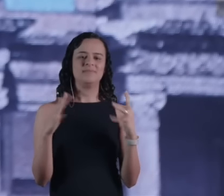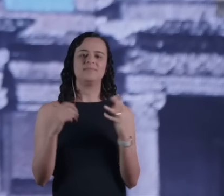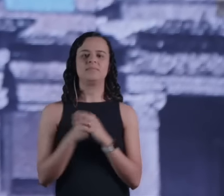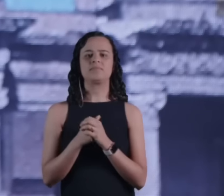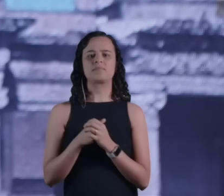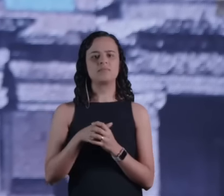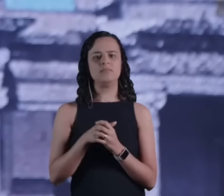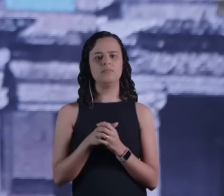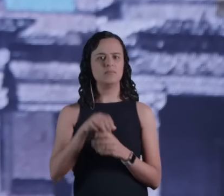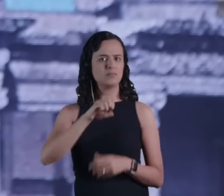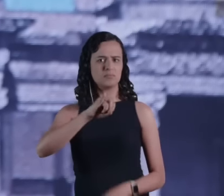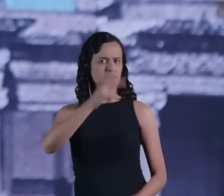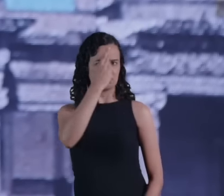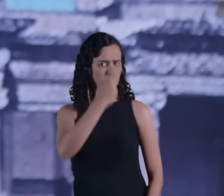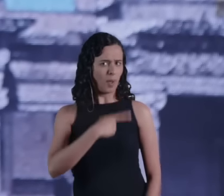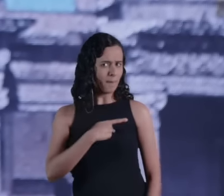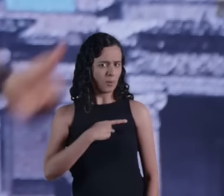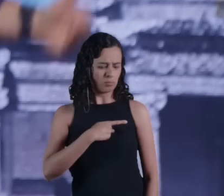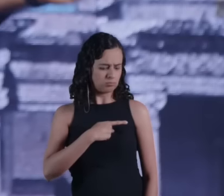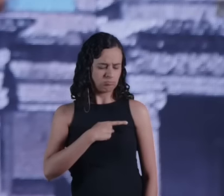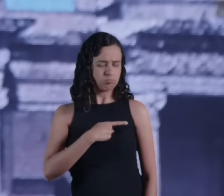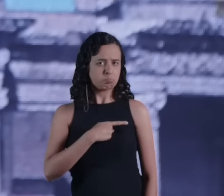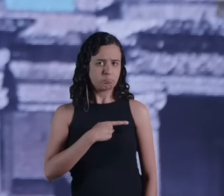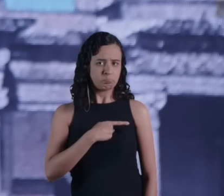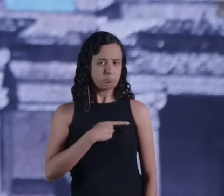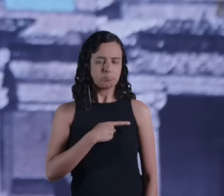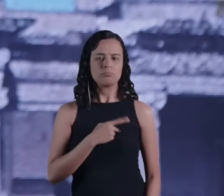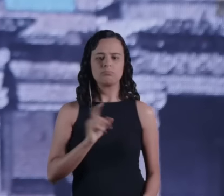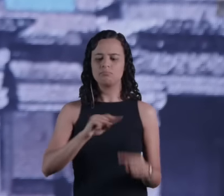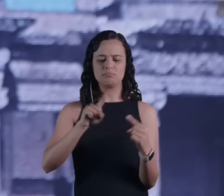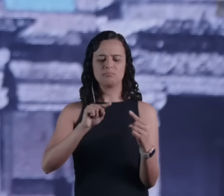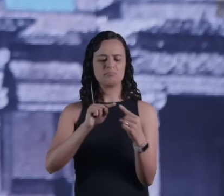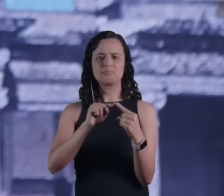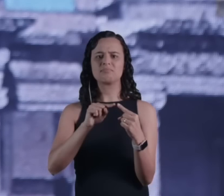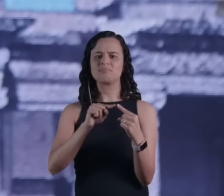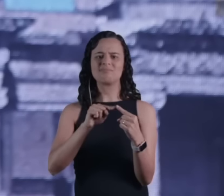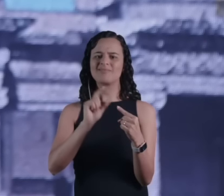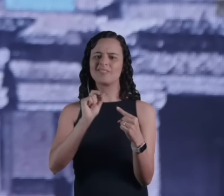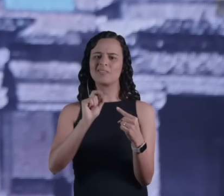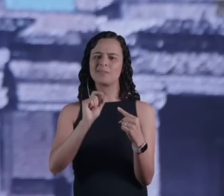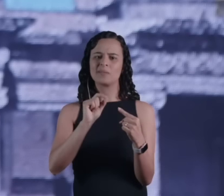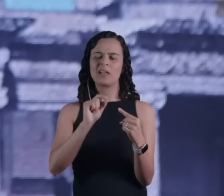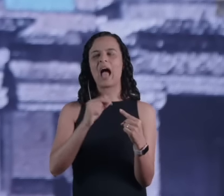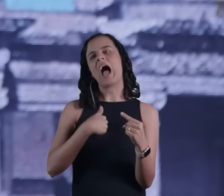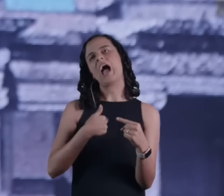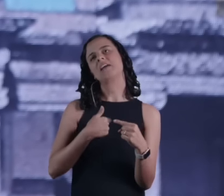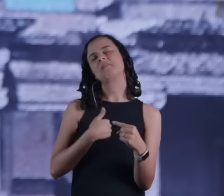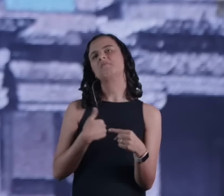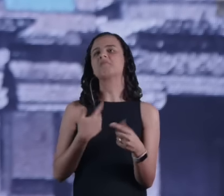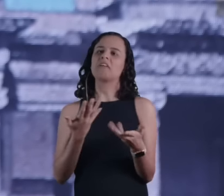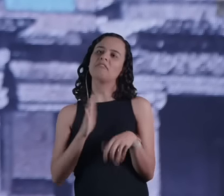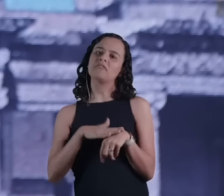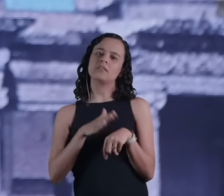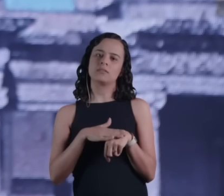Se não somos de nós mesmos, então a nossa missão não é a missão do que eu estou a fim de fazer.